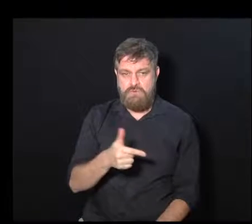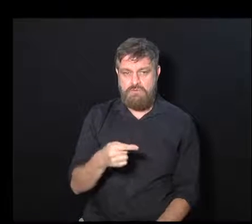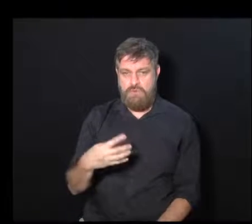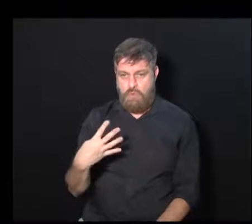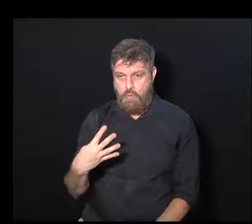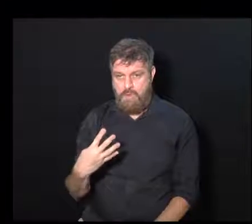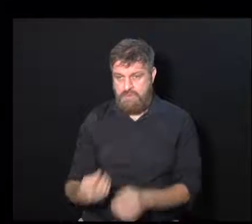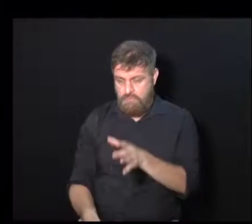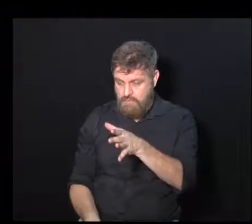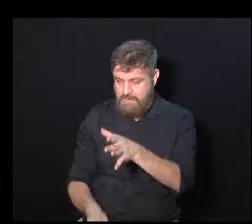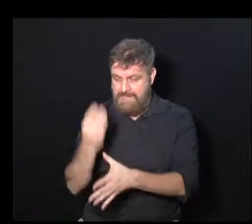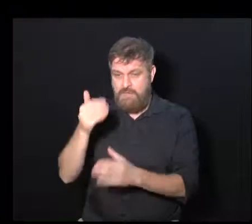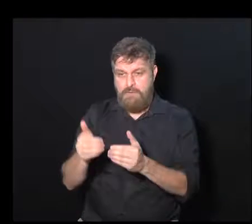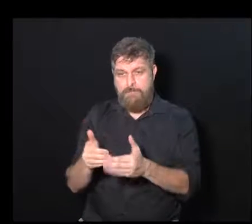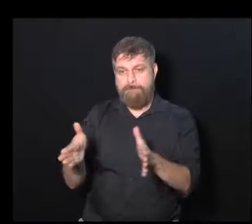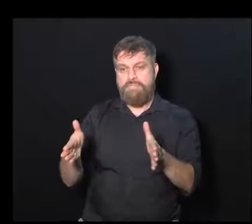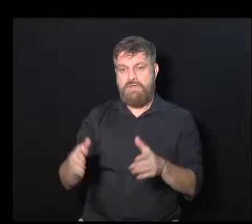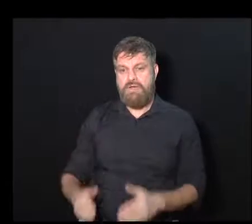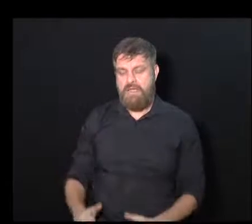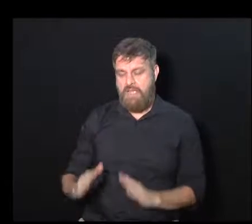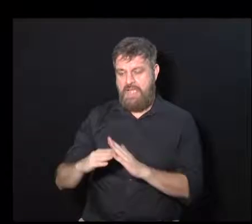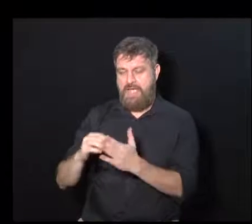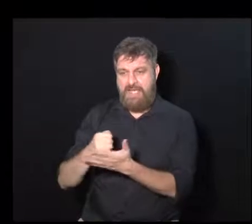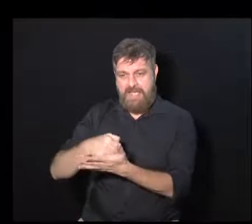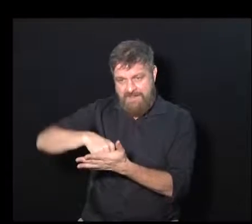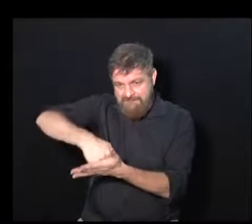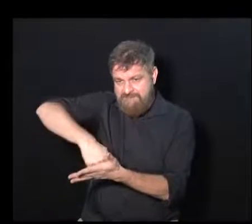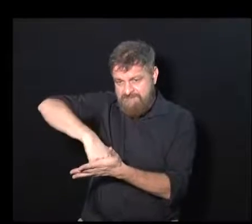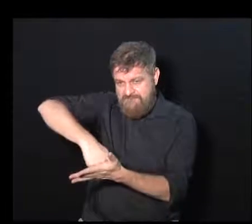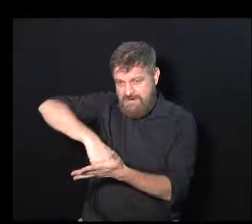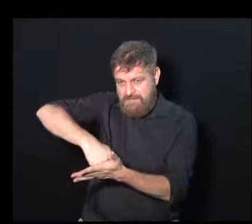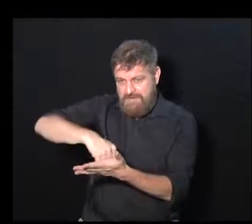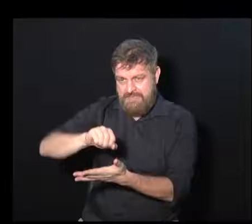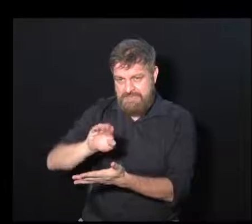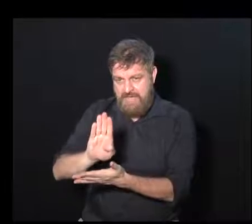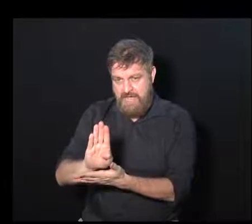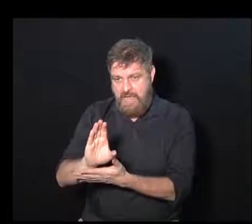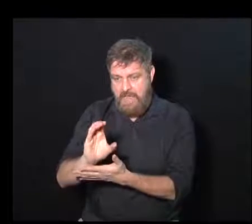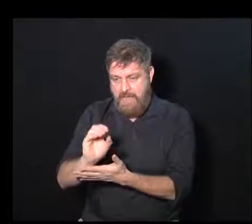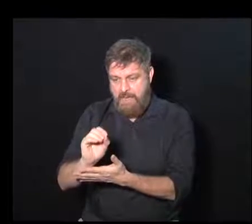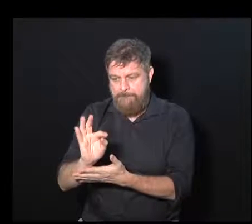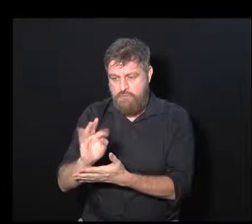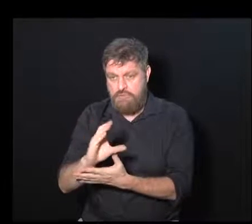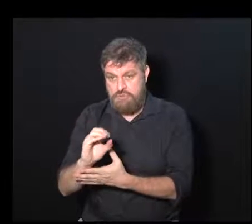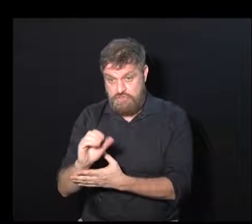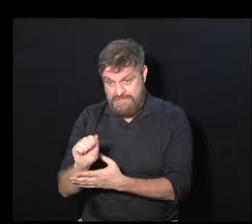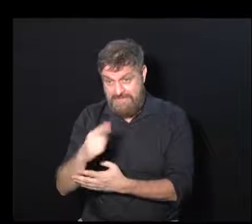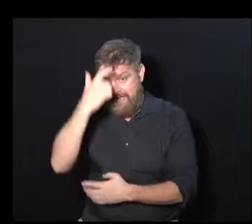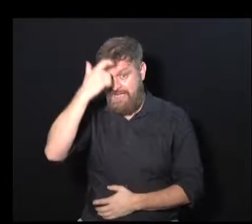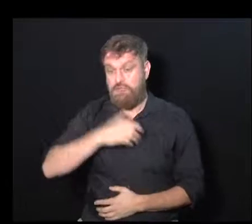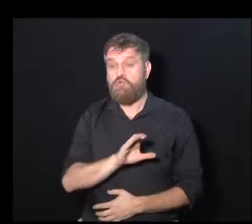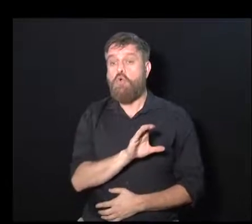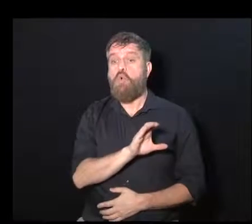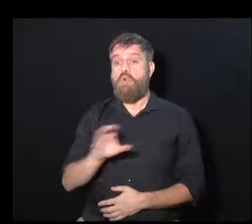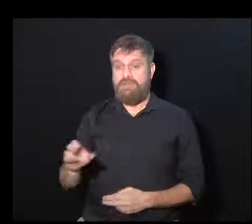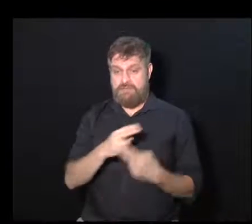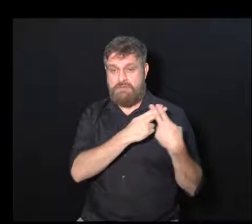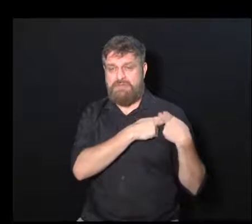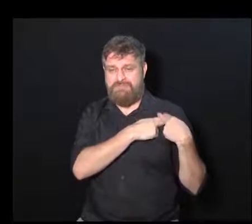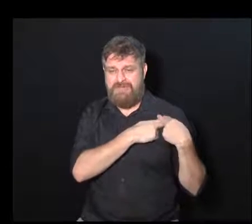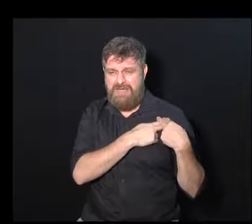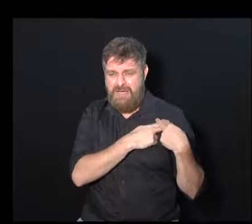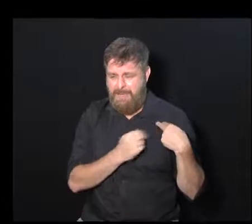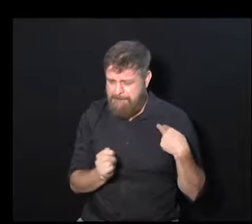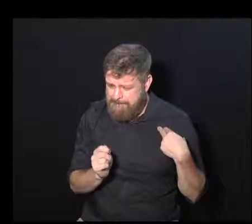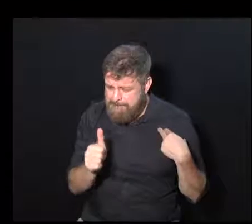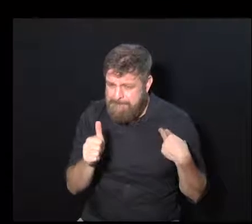foi inaugurada a Botica da Família, o qual eu sou coordenadora. Então, é uma das poucas